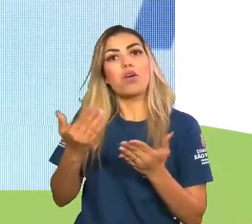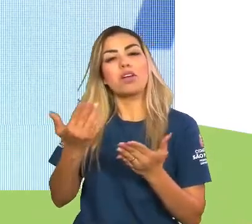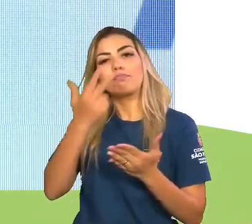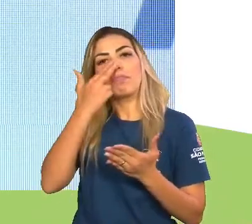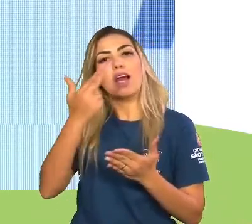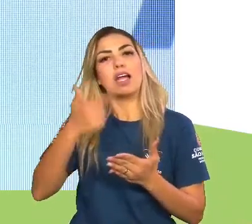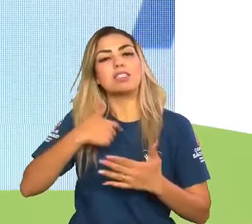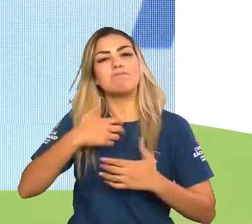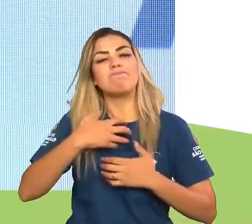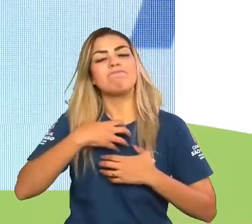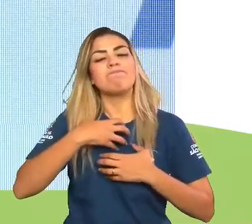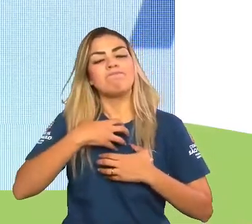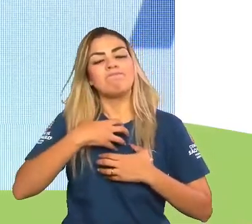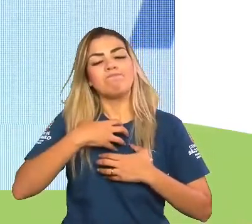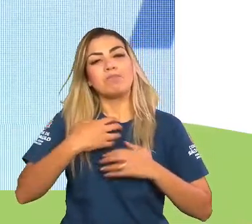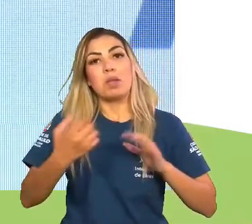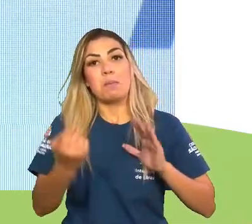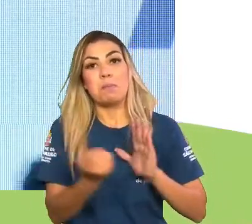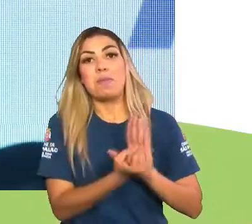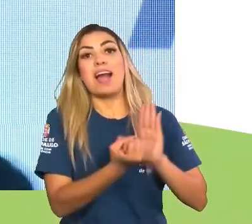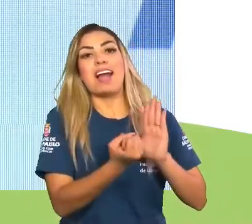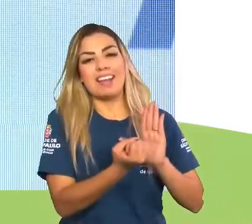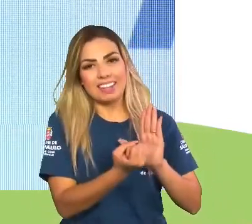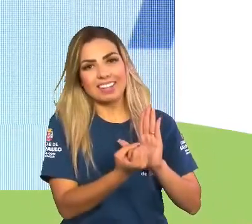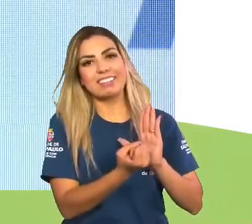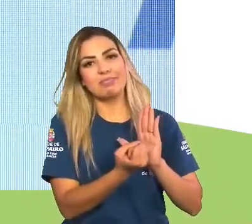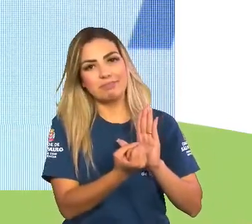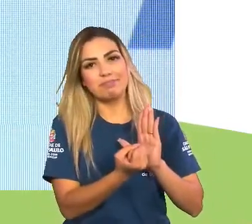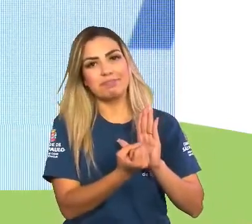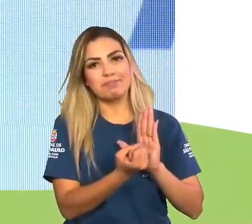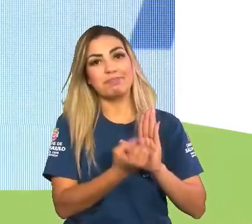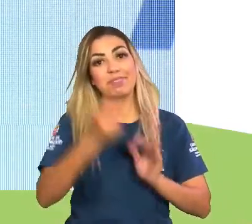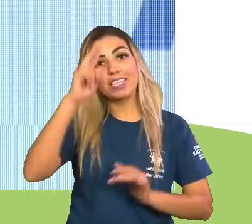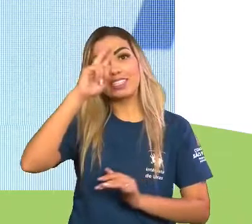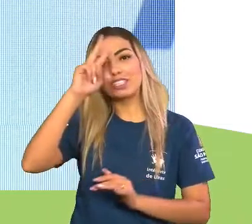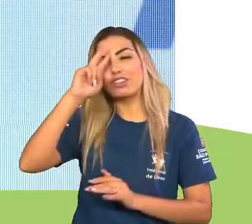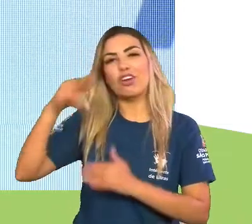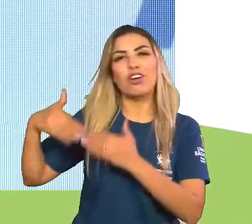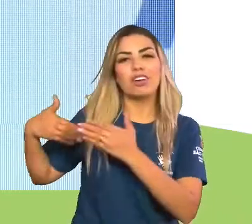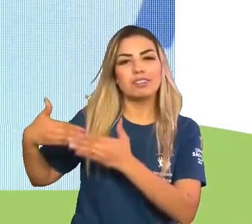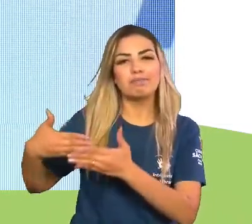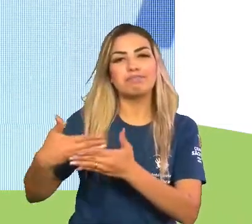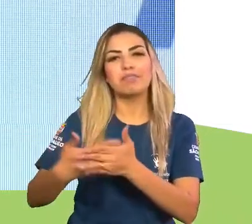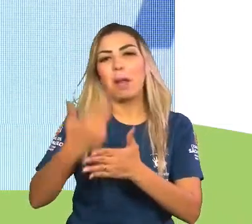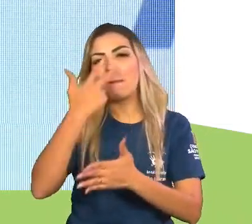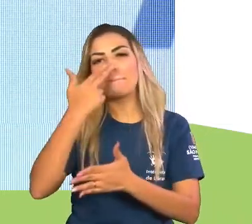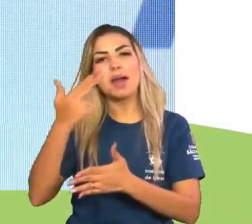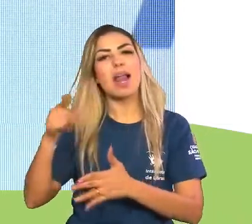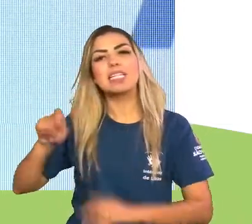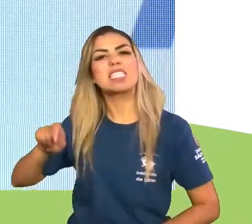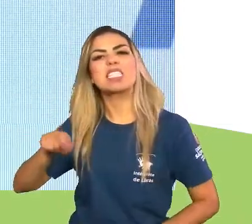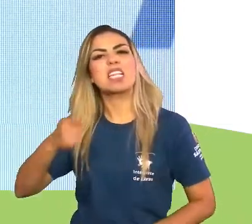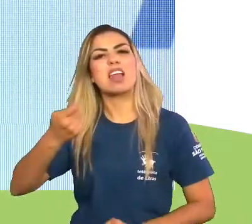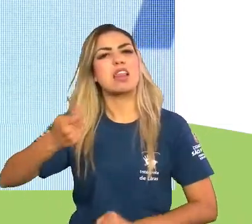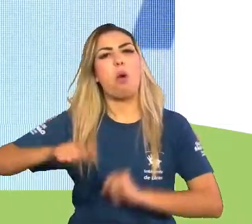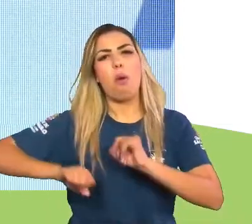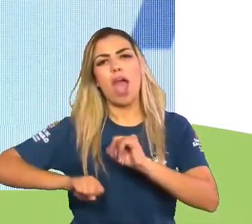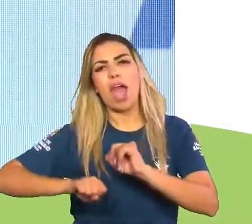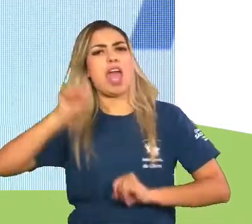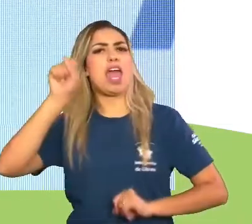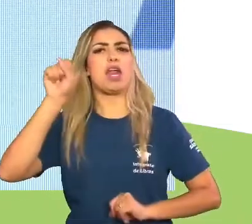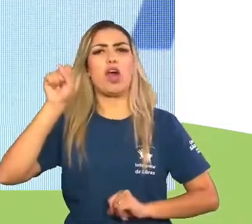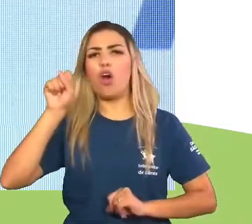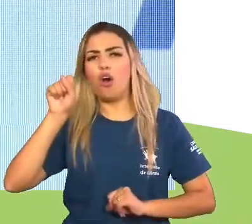uma marca e ficou um registro histórico de verdadeiros heróis que expuseram a sua vida,